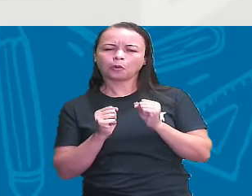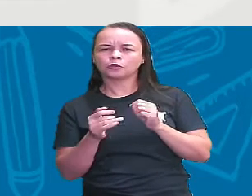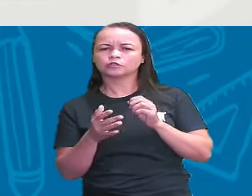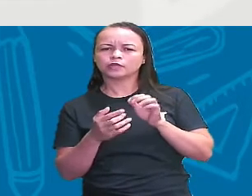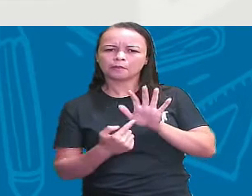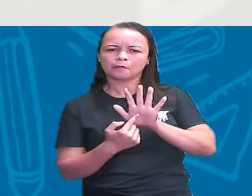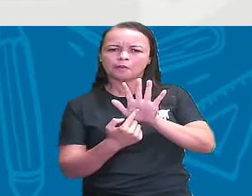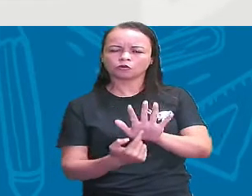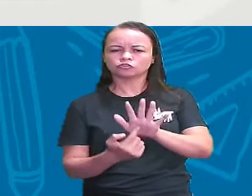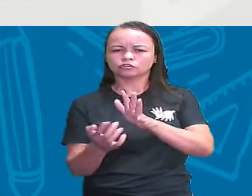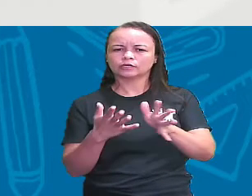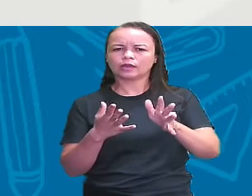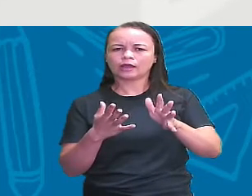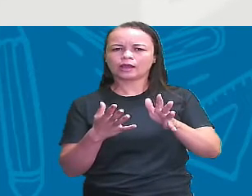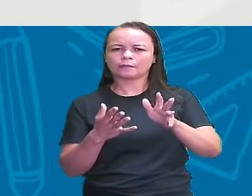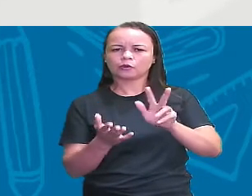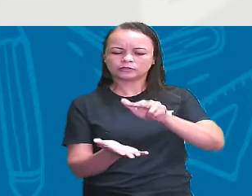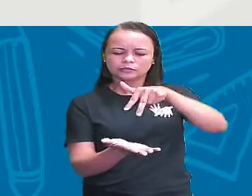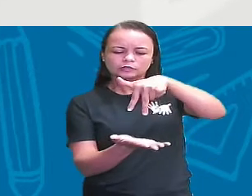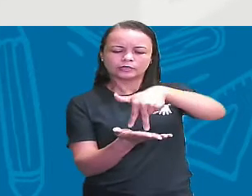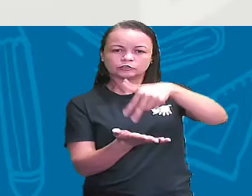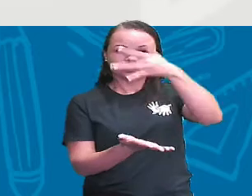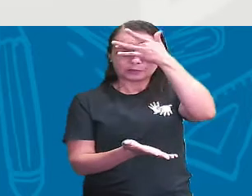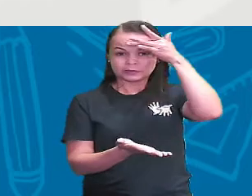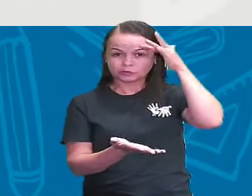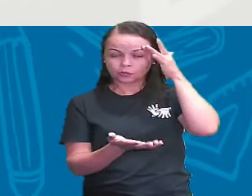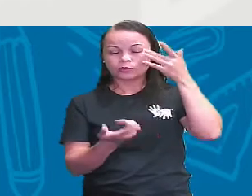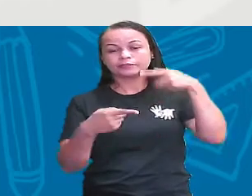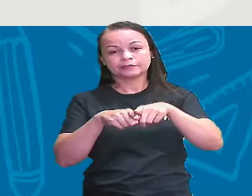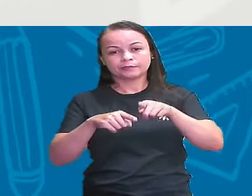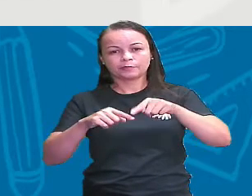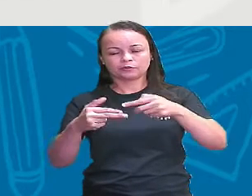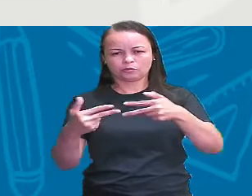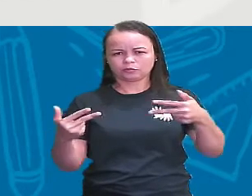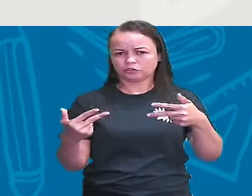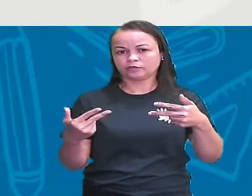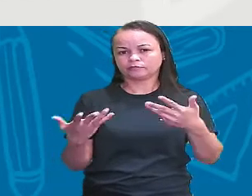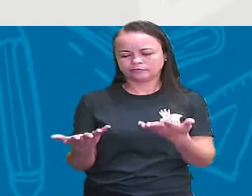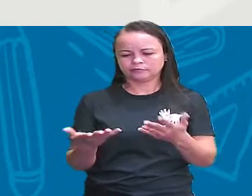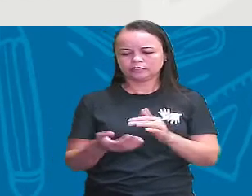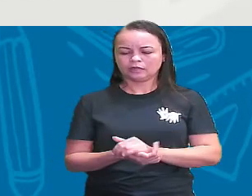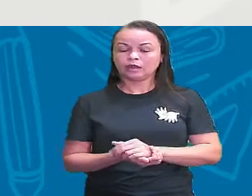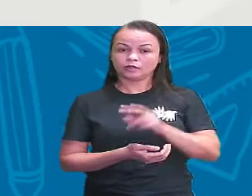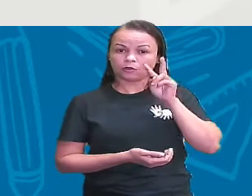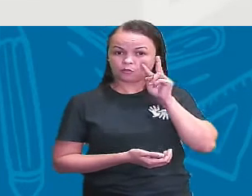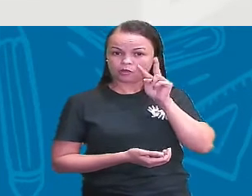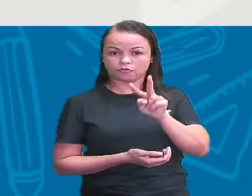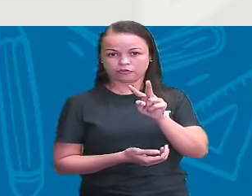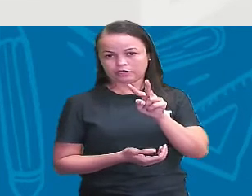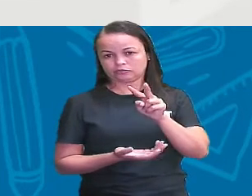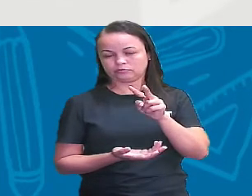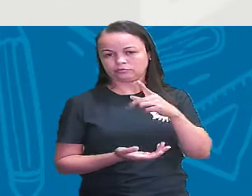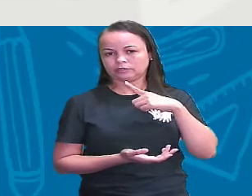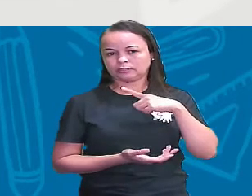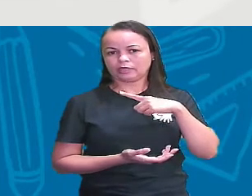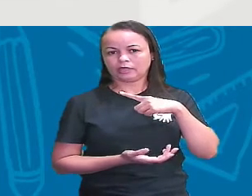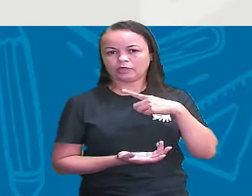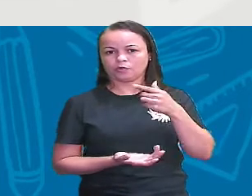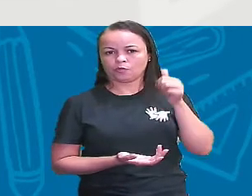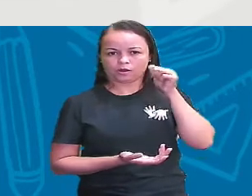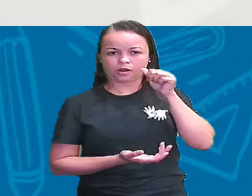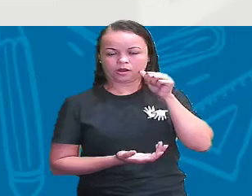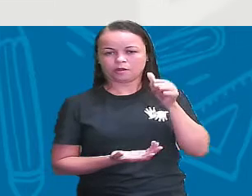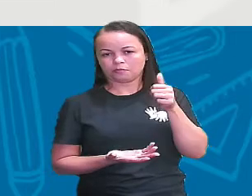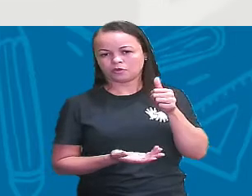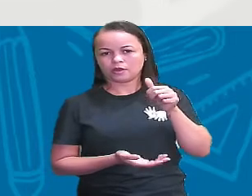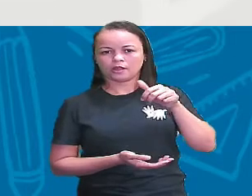das pessoas e objetos? Olha aí, eu vejo que tem uma moça, né? Provavelmente é uma professora,